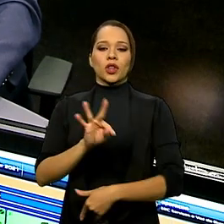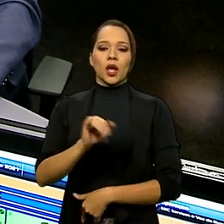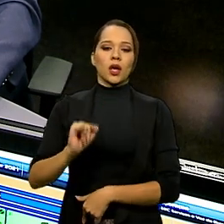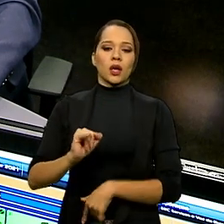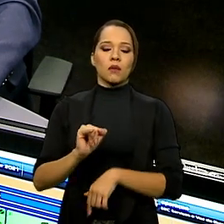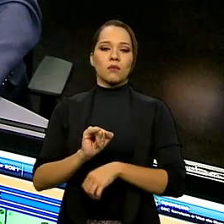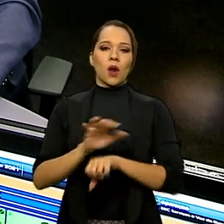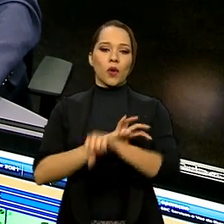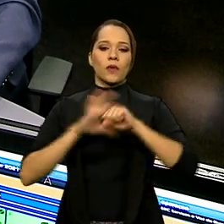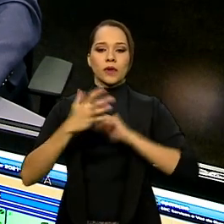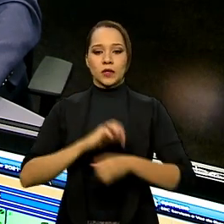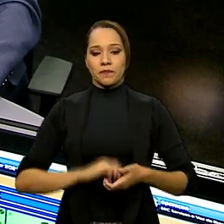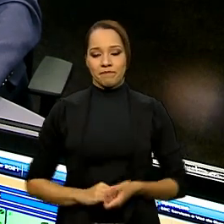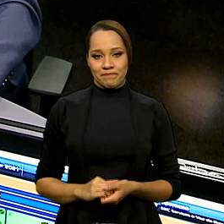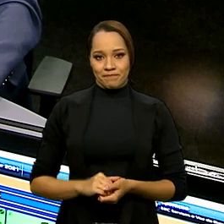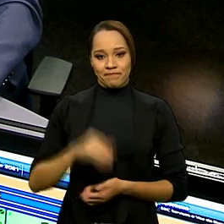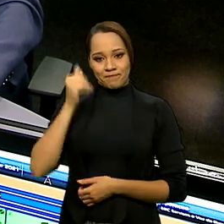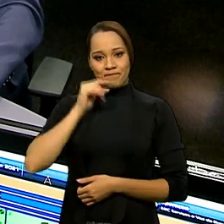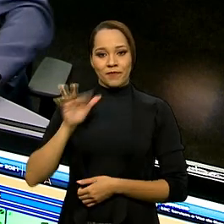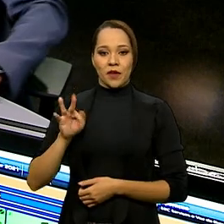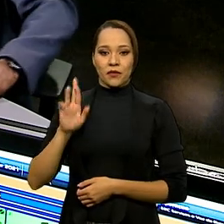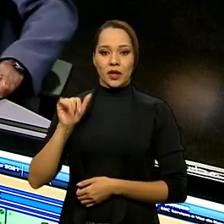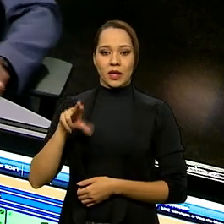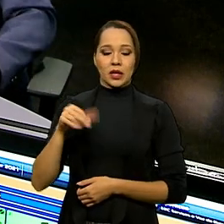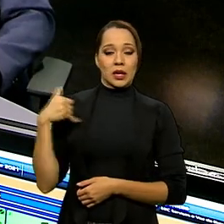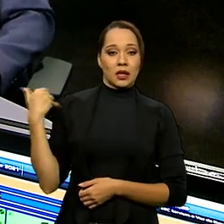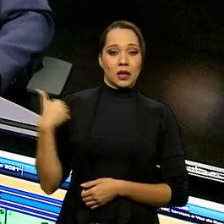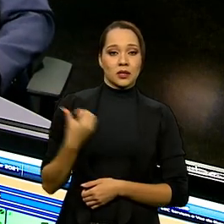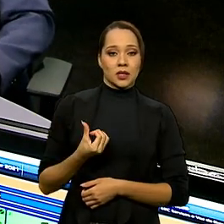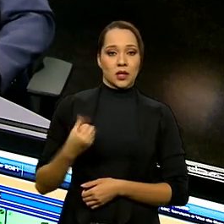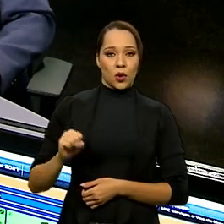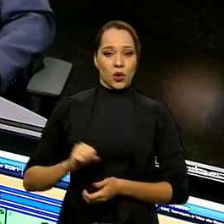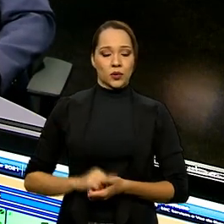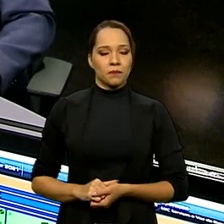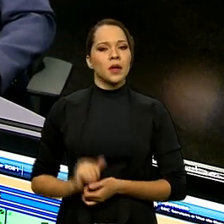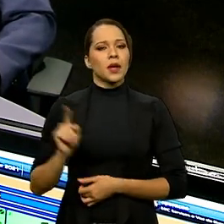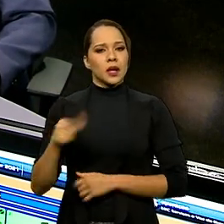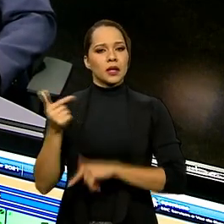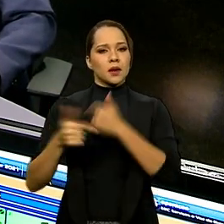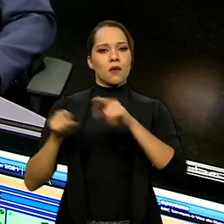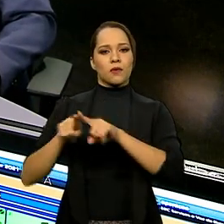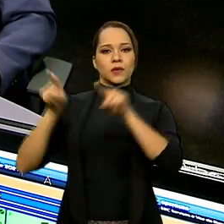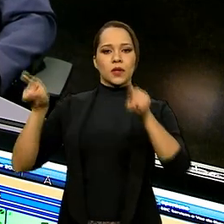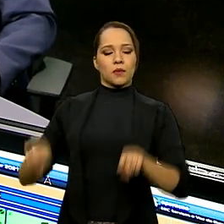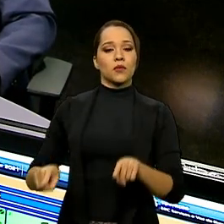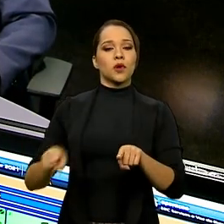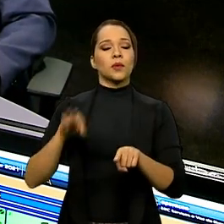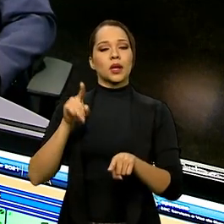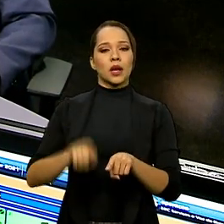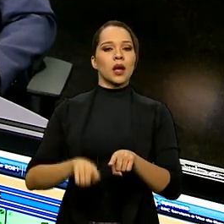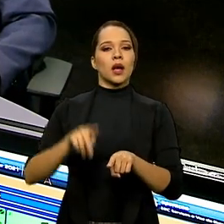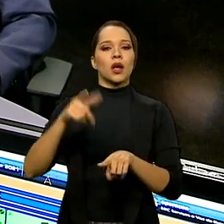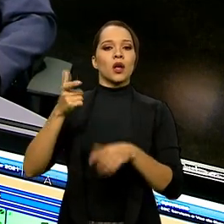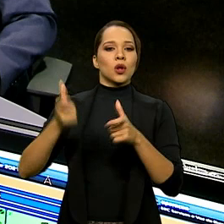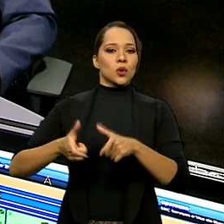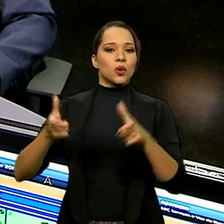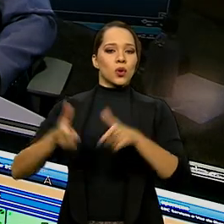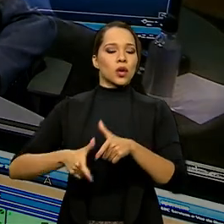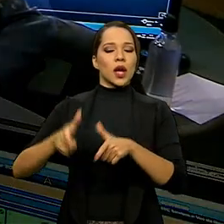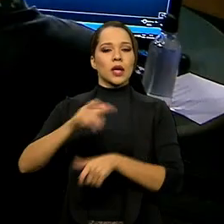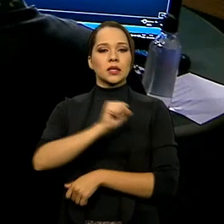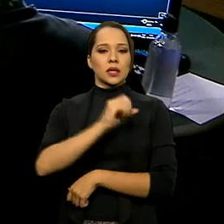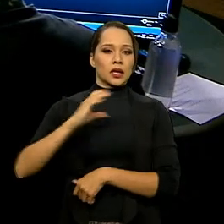pela Covid-19. Fernanda de Magalhães tem 68 anos e é funcionária pública em São Francisco do Sul,